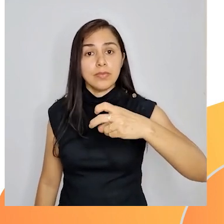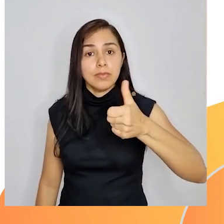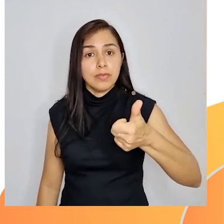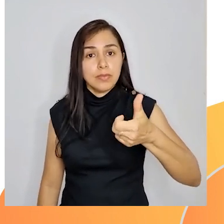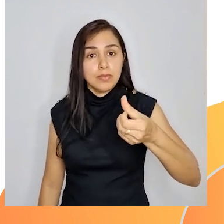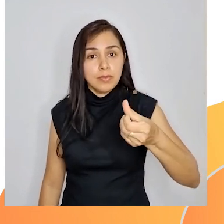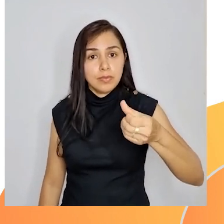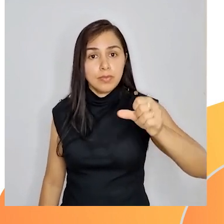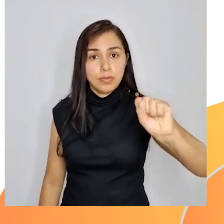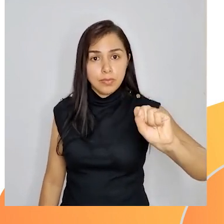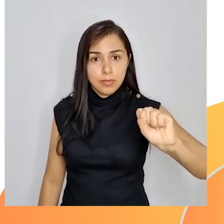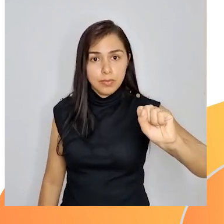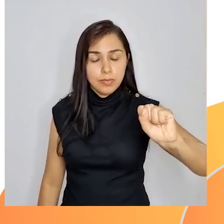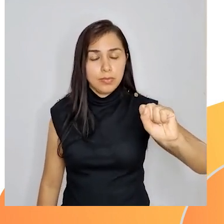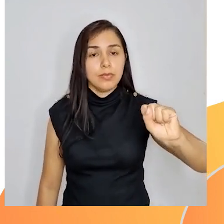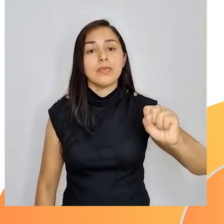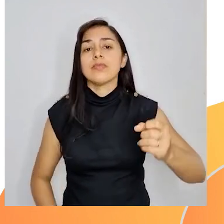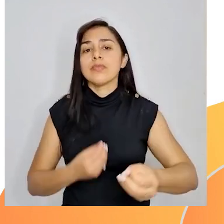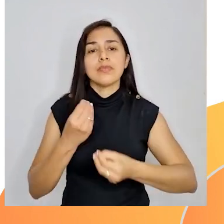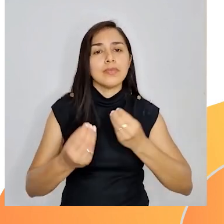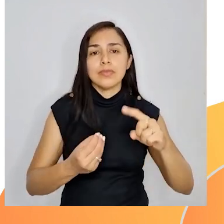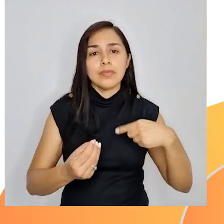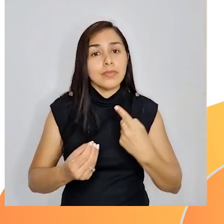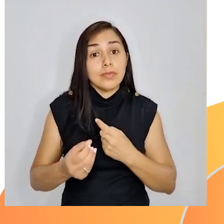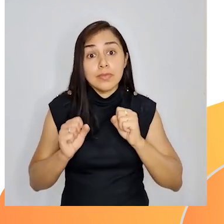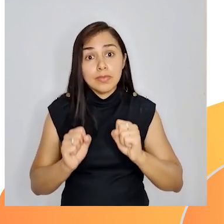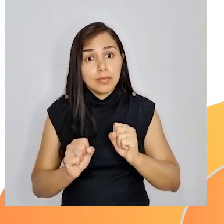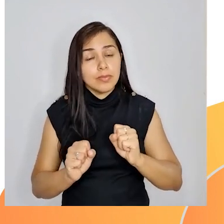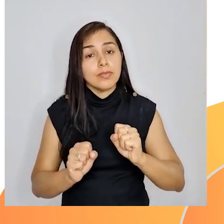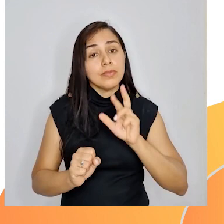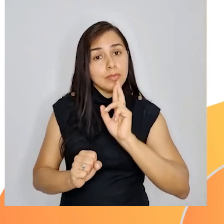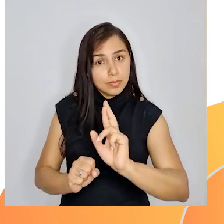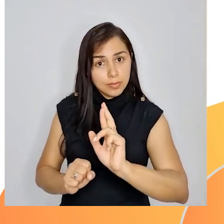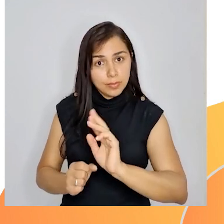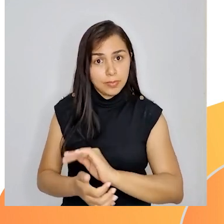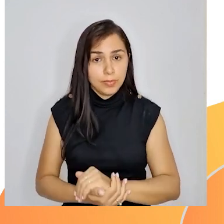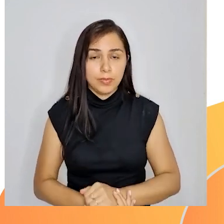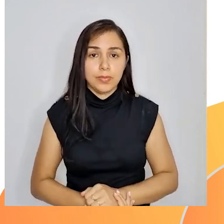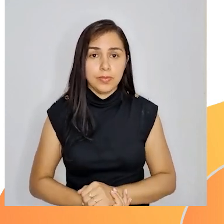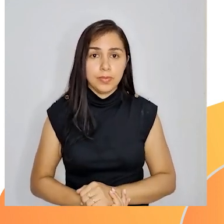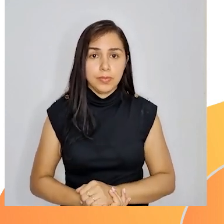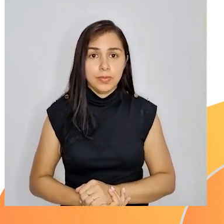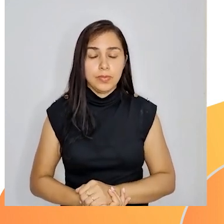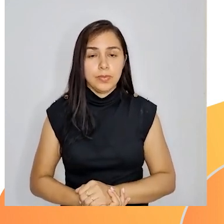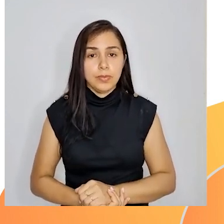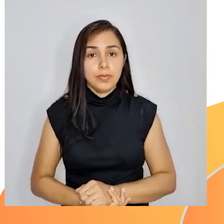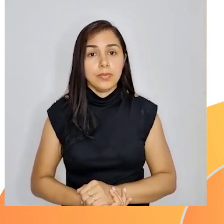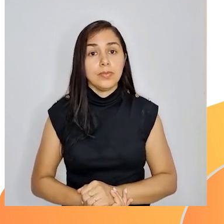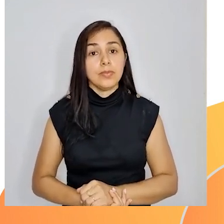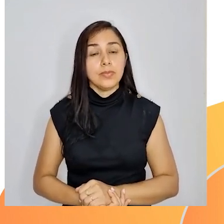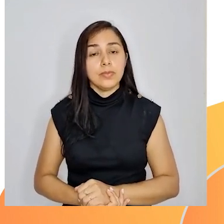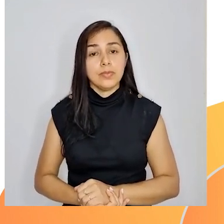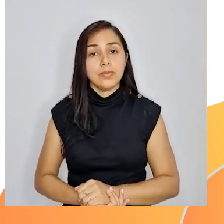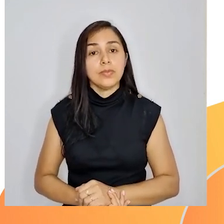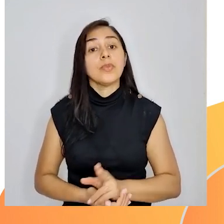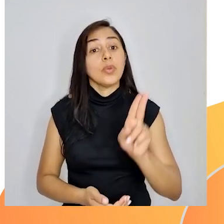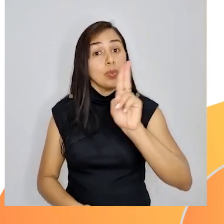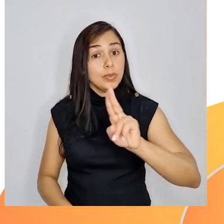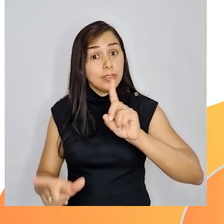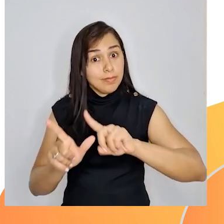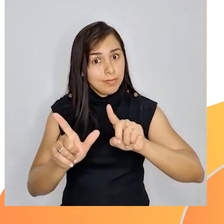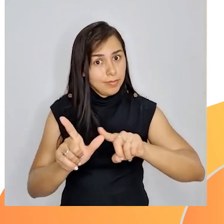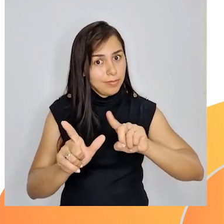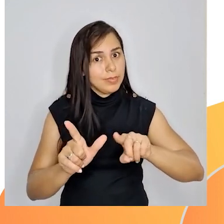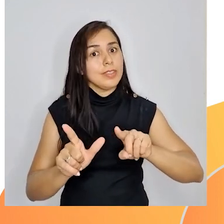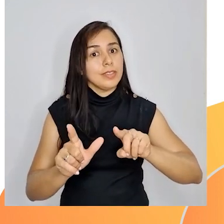8 certo como que isso pode ajudar a gente olha só trazendo essas letras aqui para essa parte da